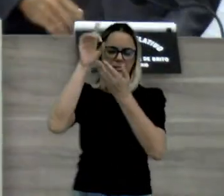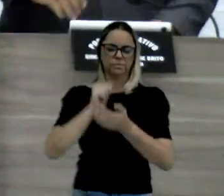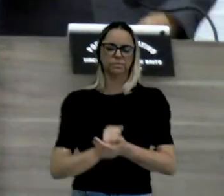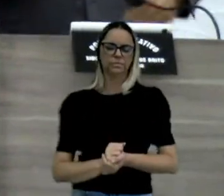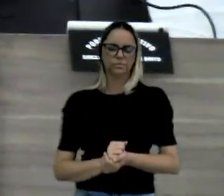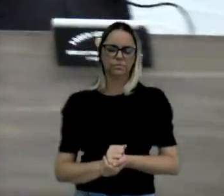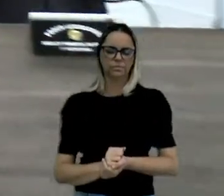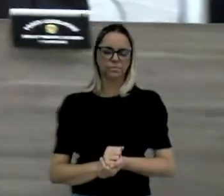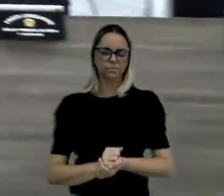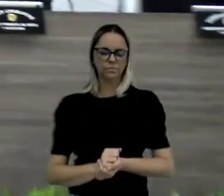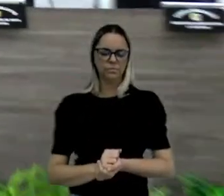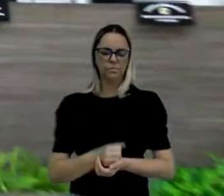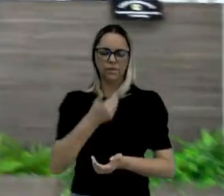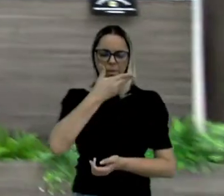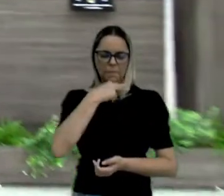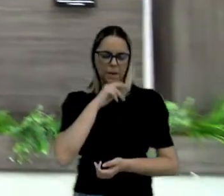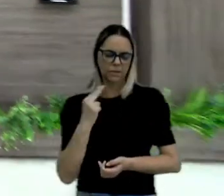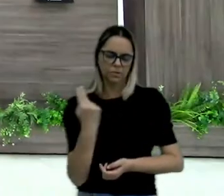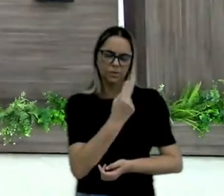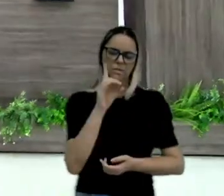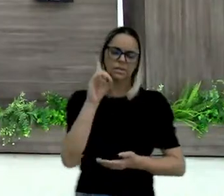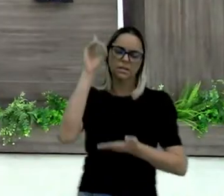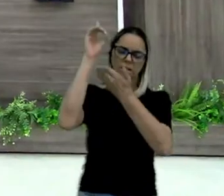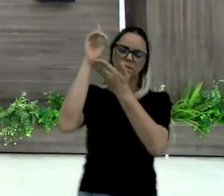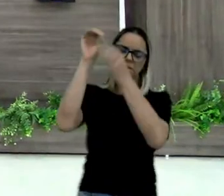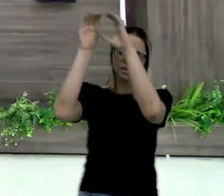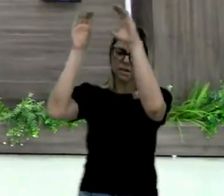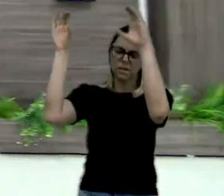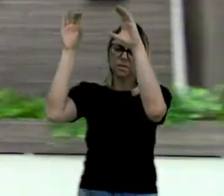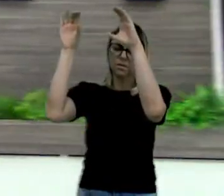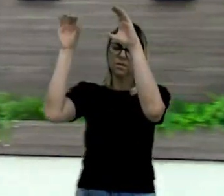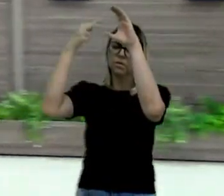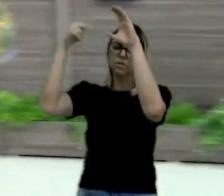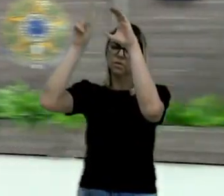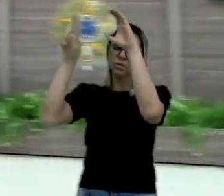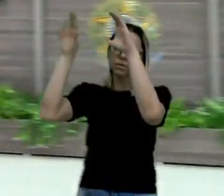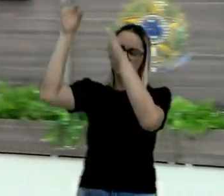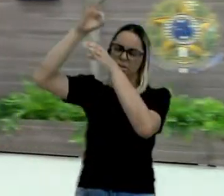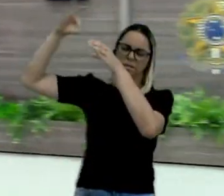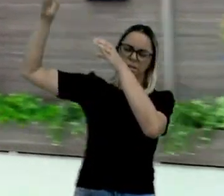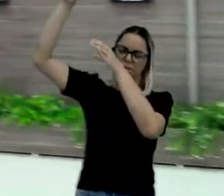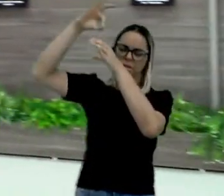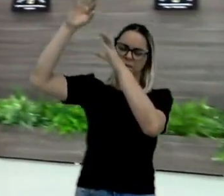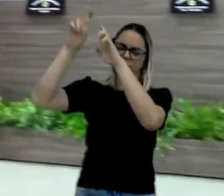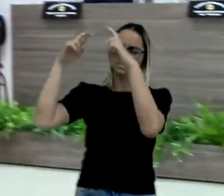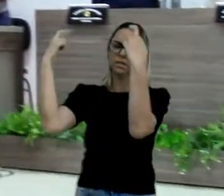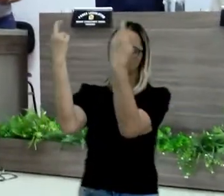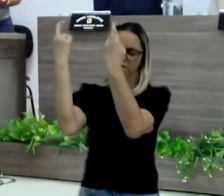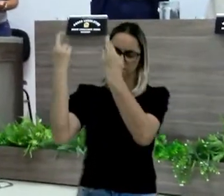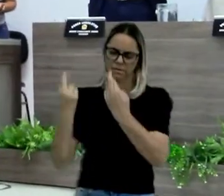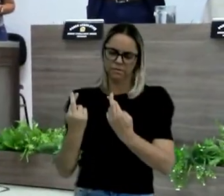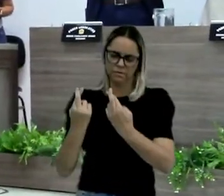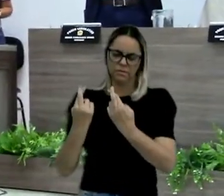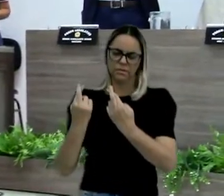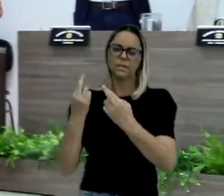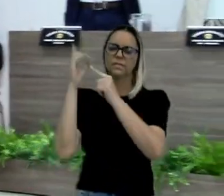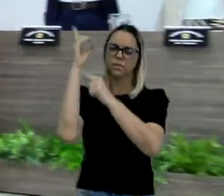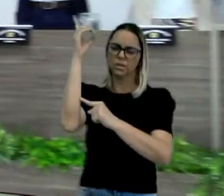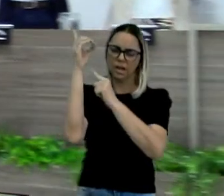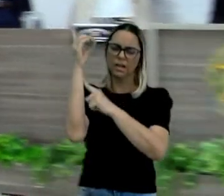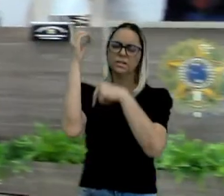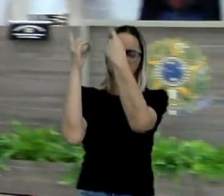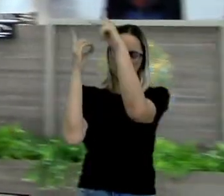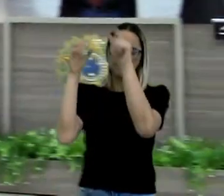Nosso Pai Nosso que estais nos céus santificado seja o vosso nome venha a nós o vosso reino seja feita a vossa